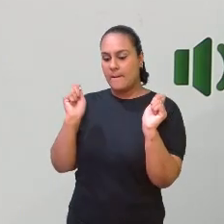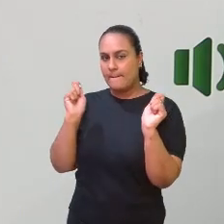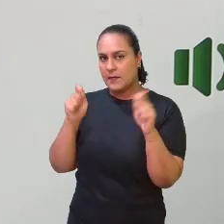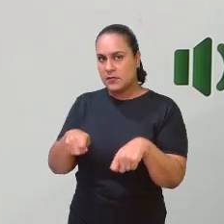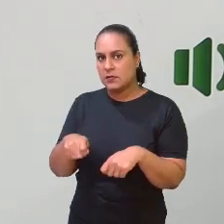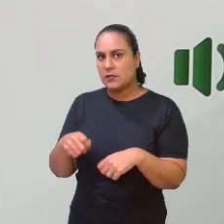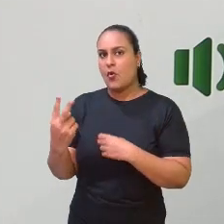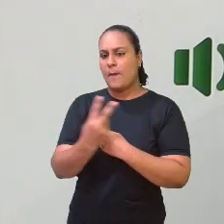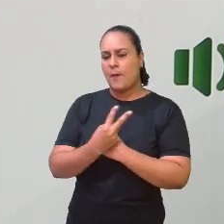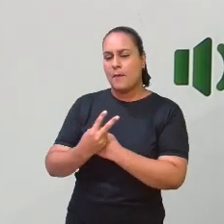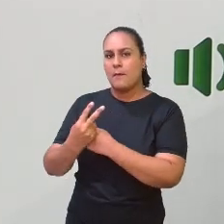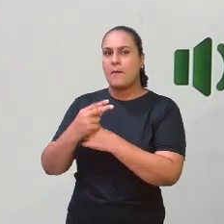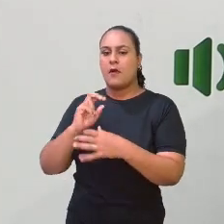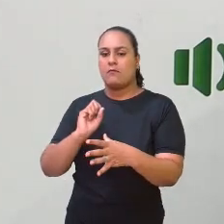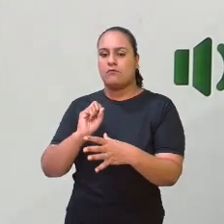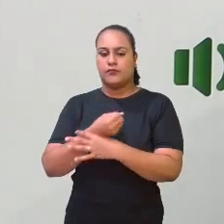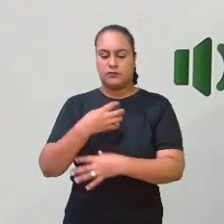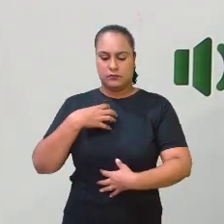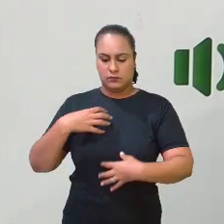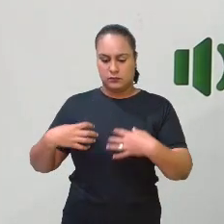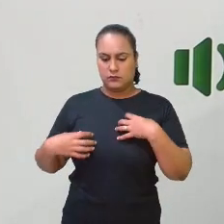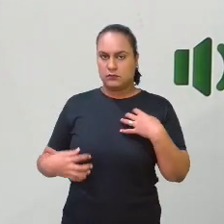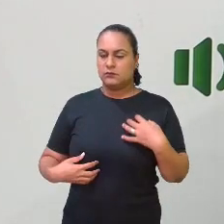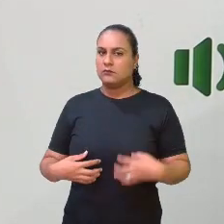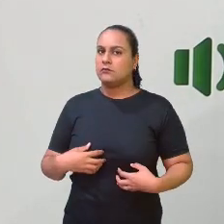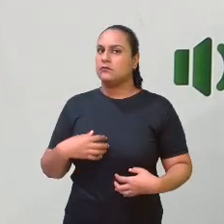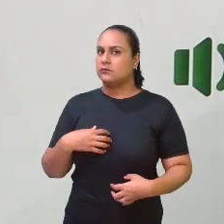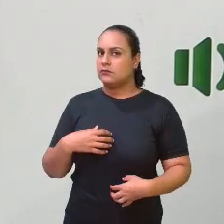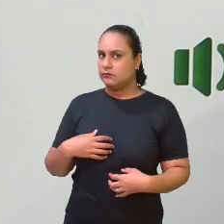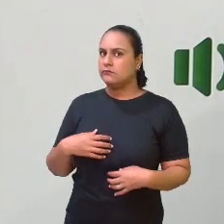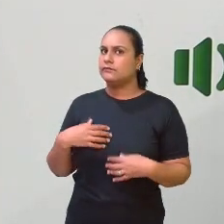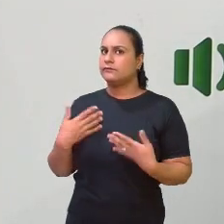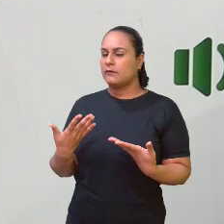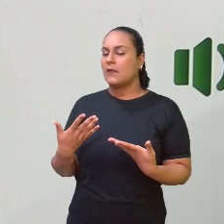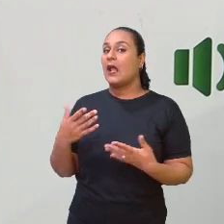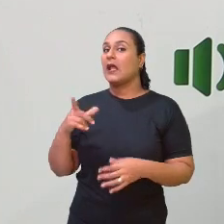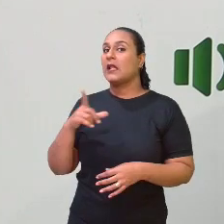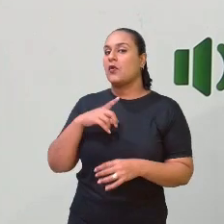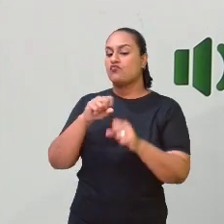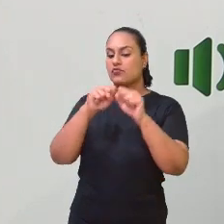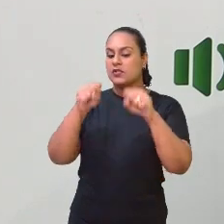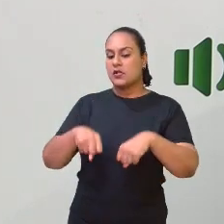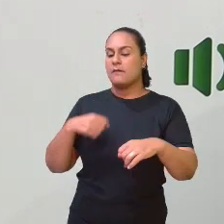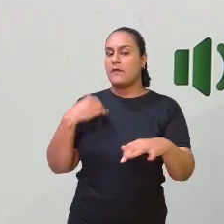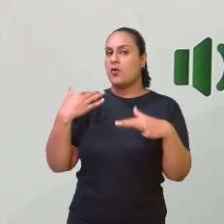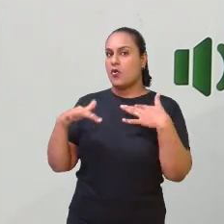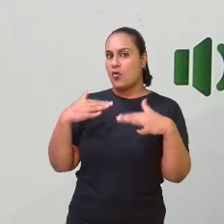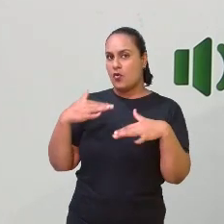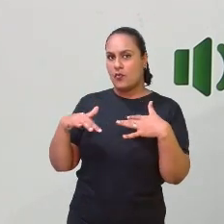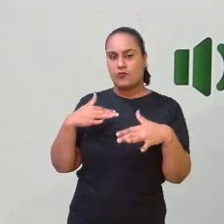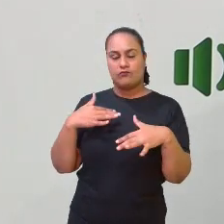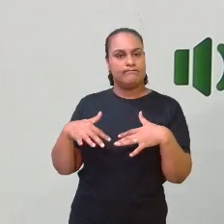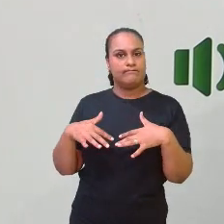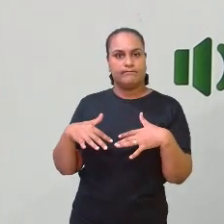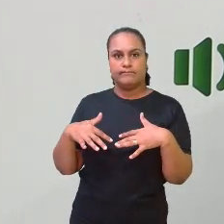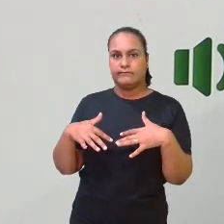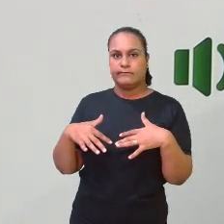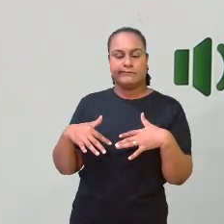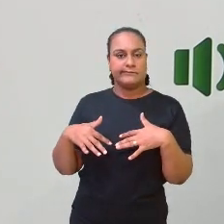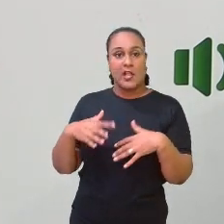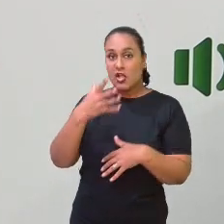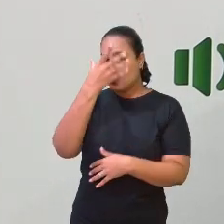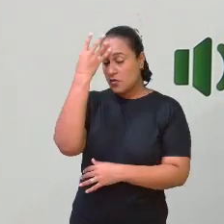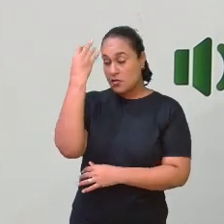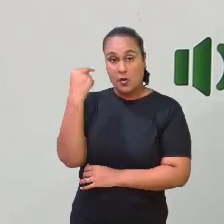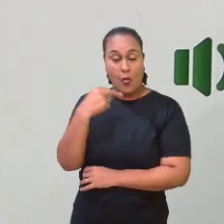de proteger os nossos órgãos. Quando a gente fala de sistema locomotor, a gente não pode esquecer de